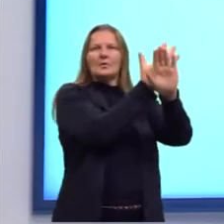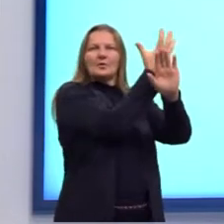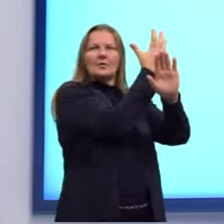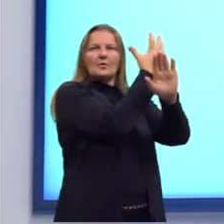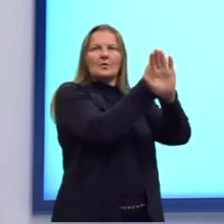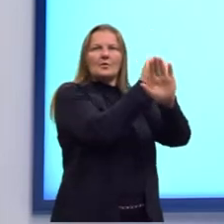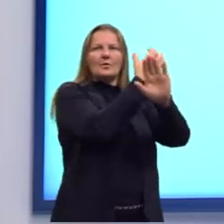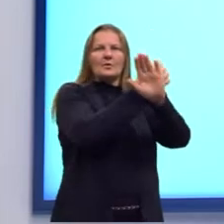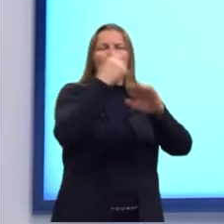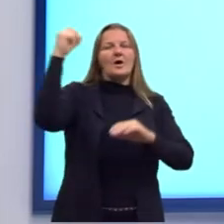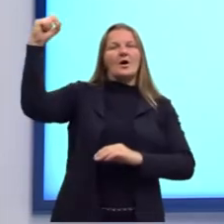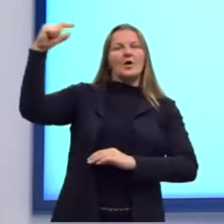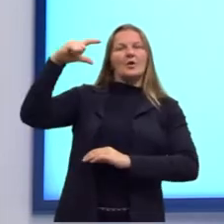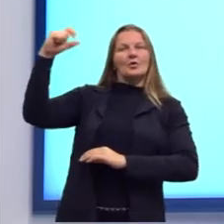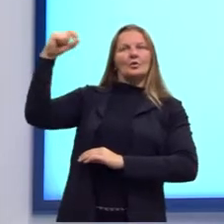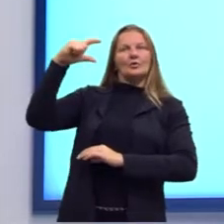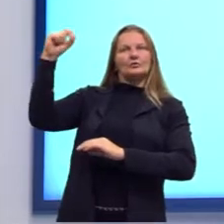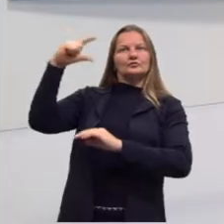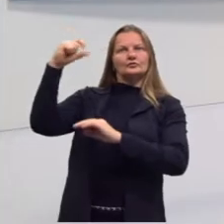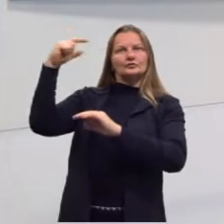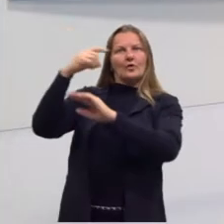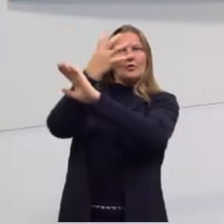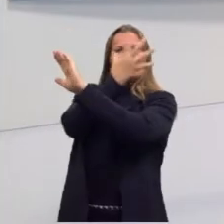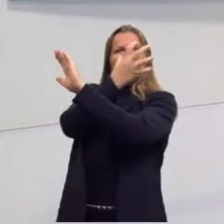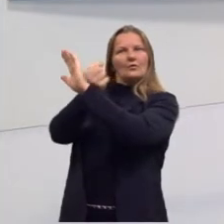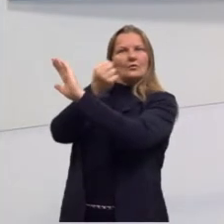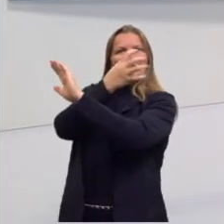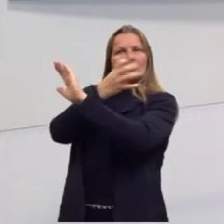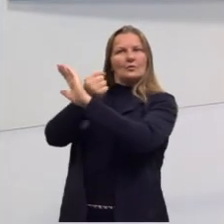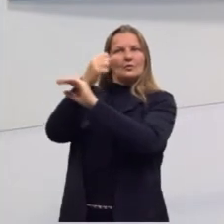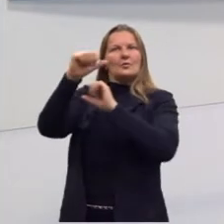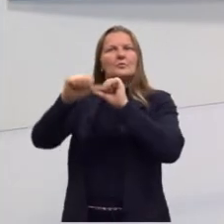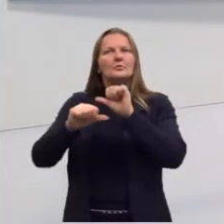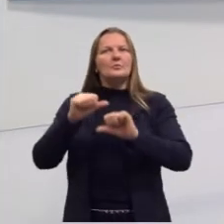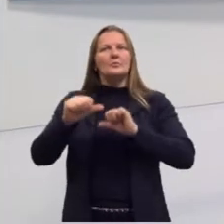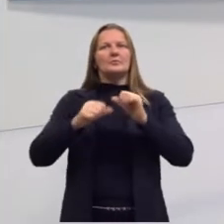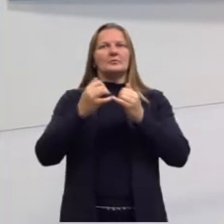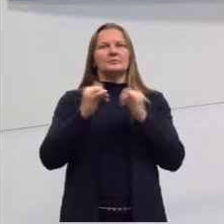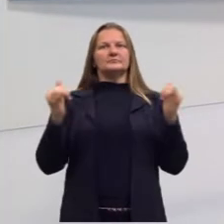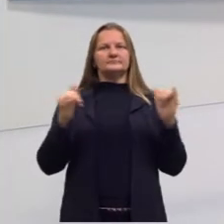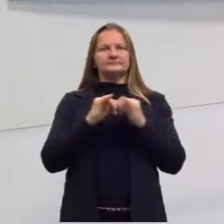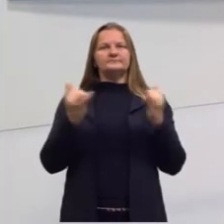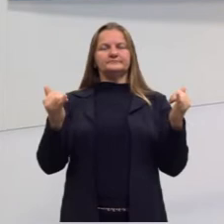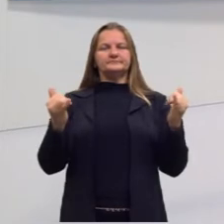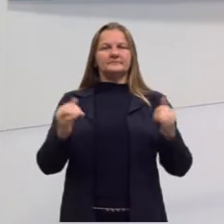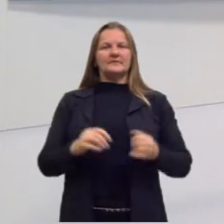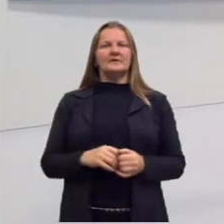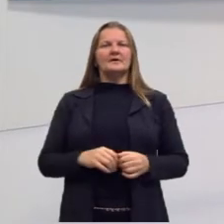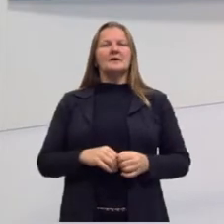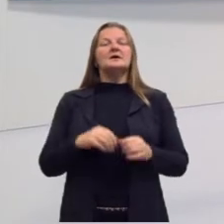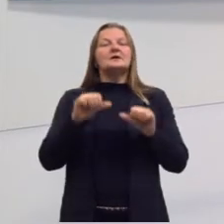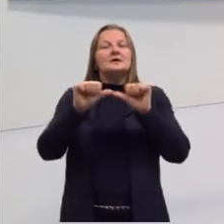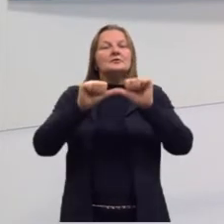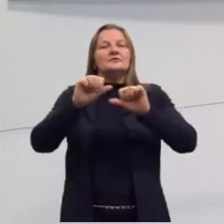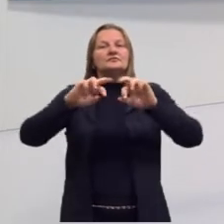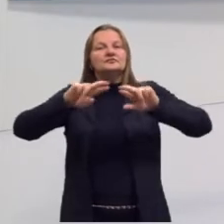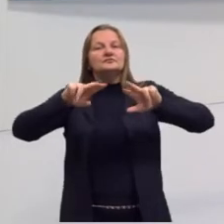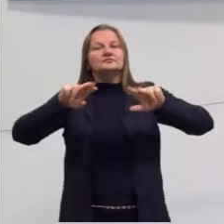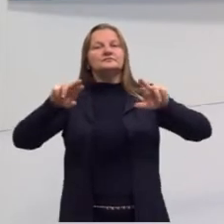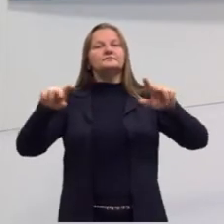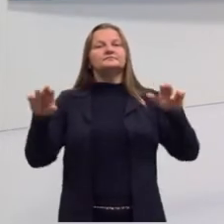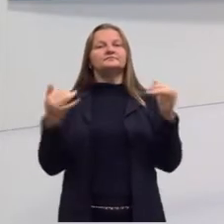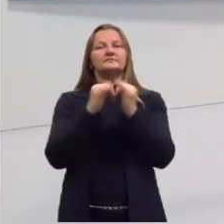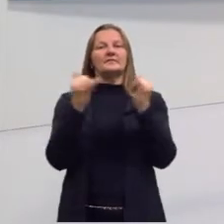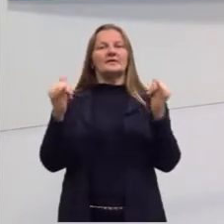tem também energia luminosa né energia solar que é transformada em elétrico então gerador elétrico né